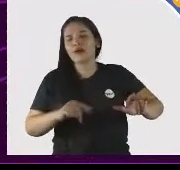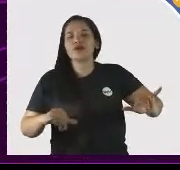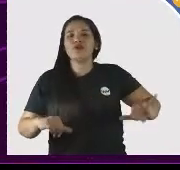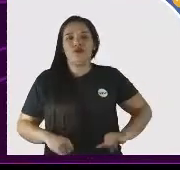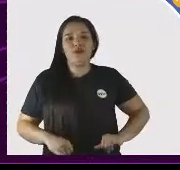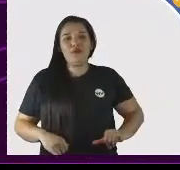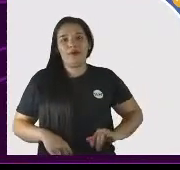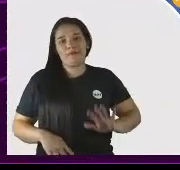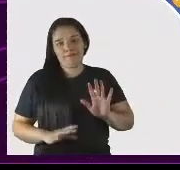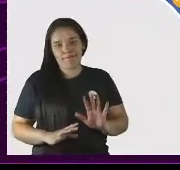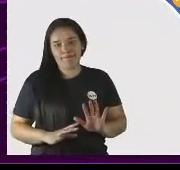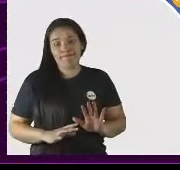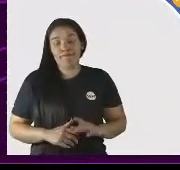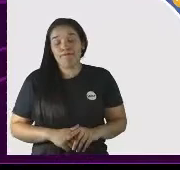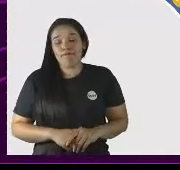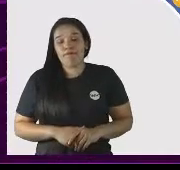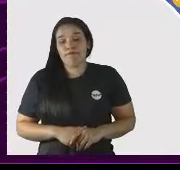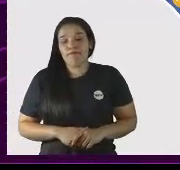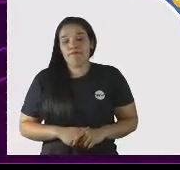obviamente